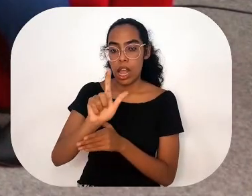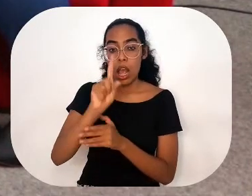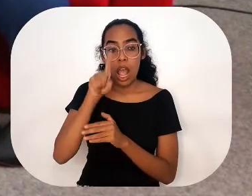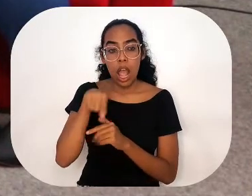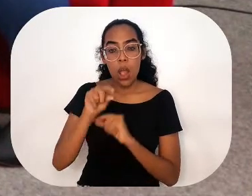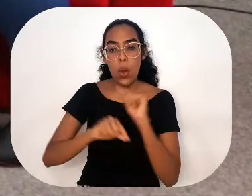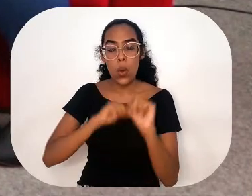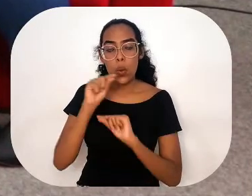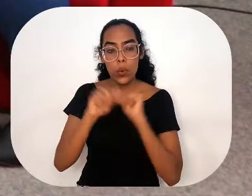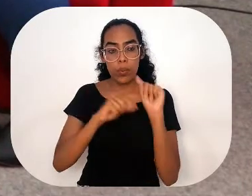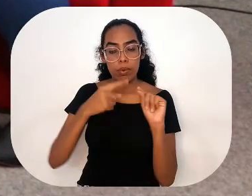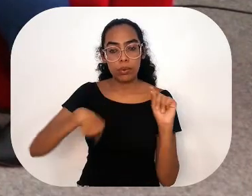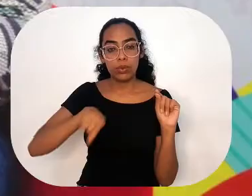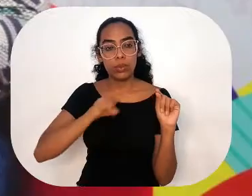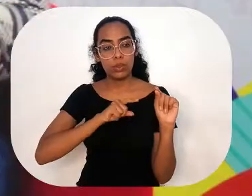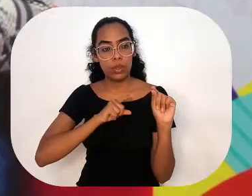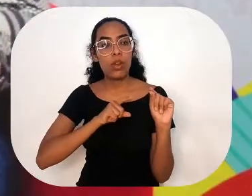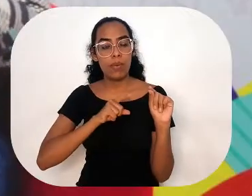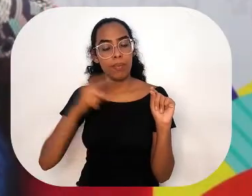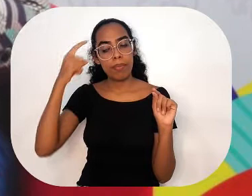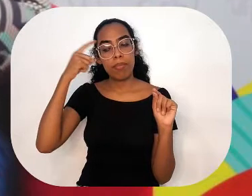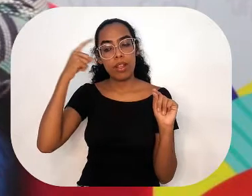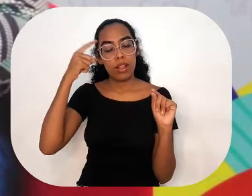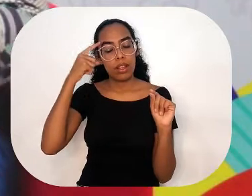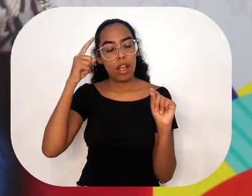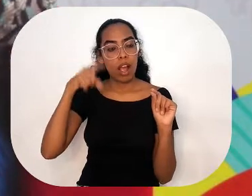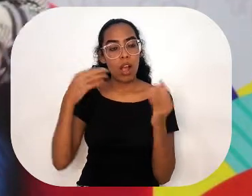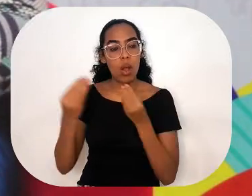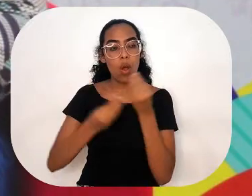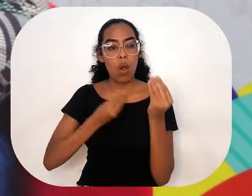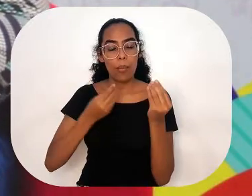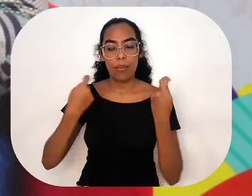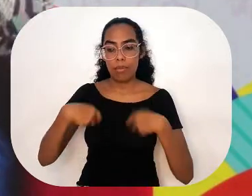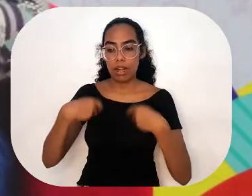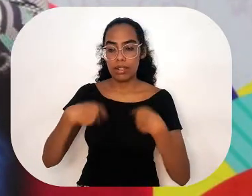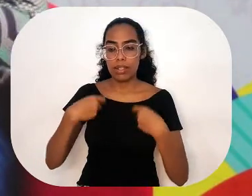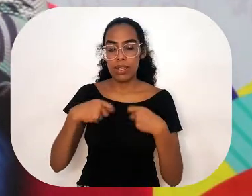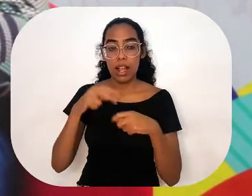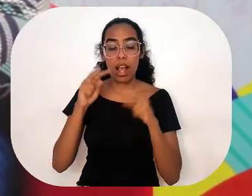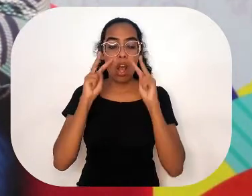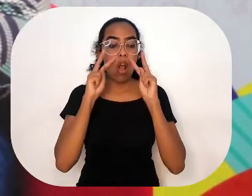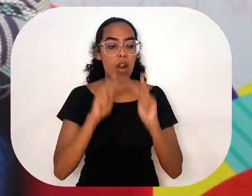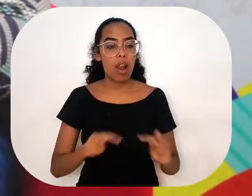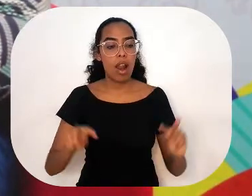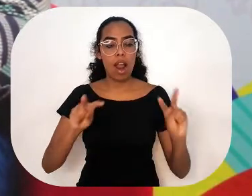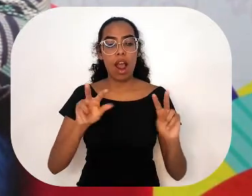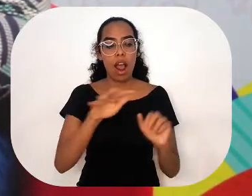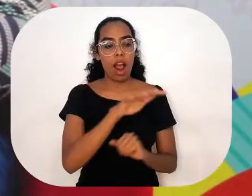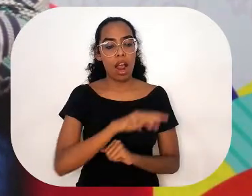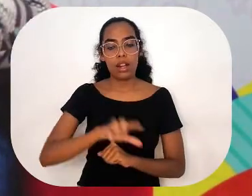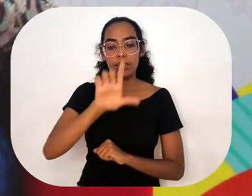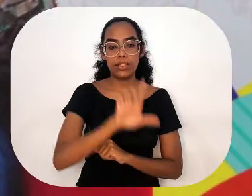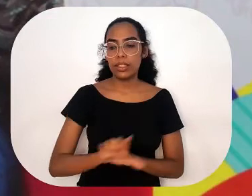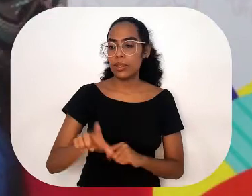é o fato da gente considerar o quanto é necessário a ciência olhar para a literatura